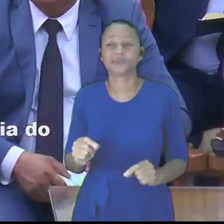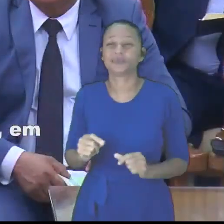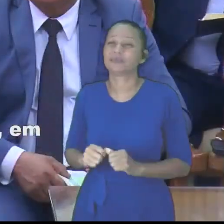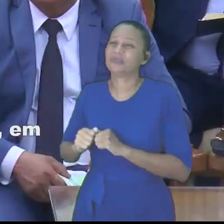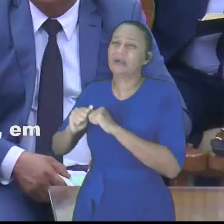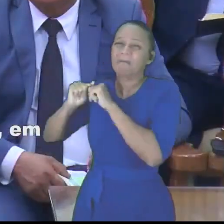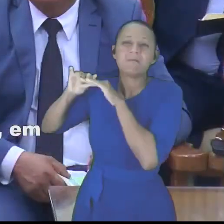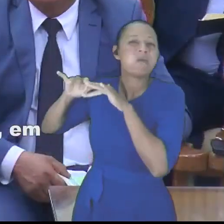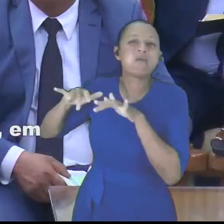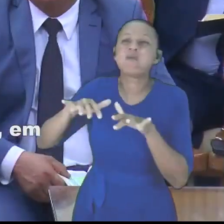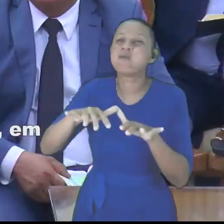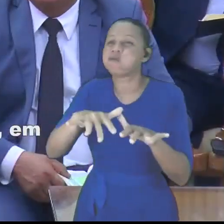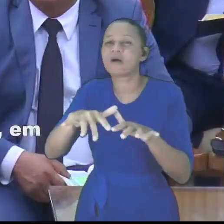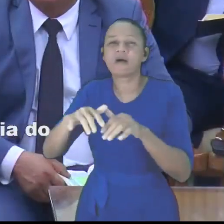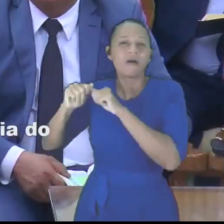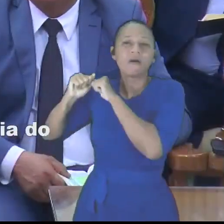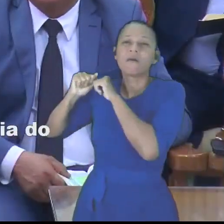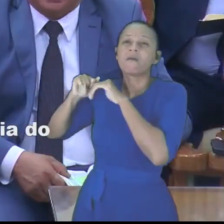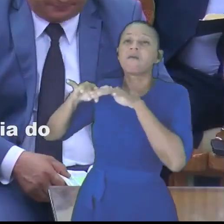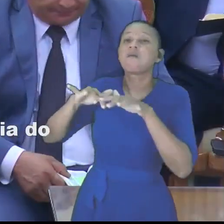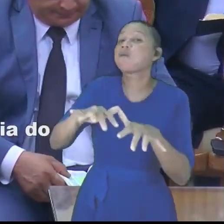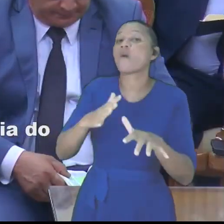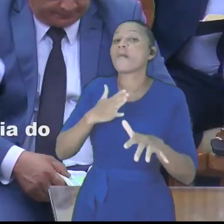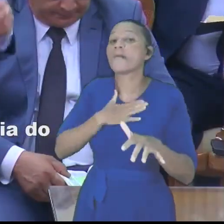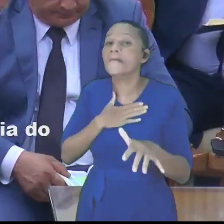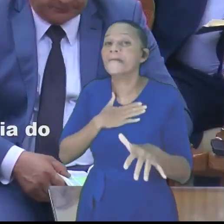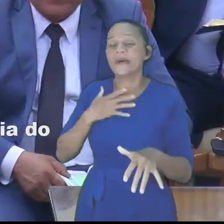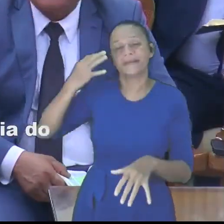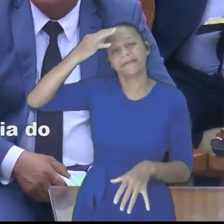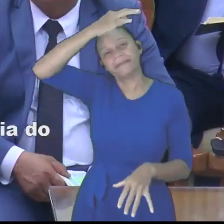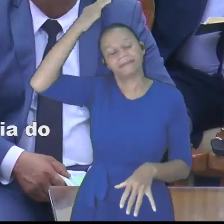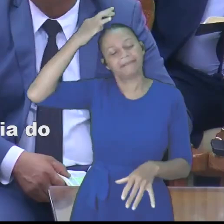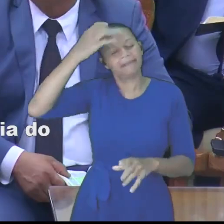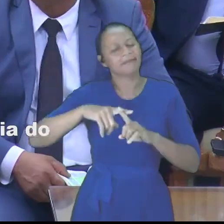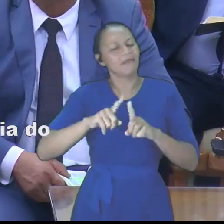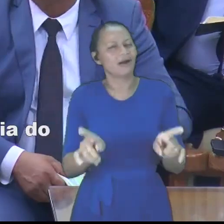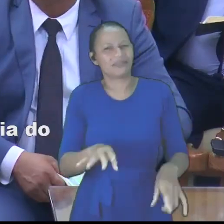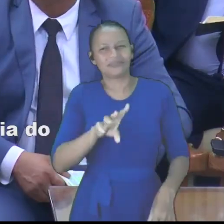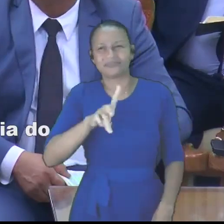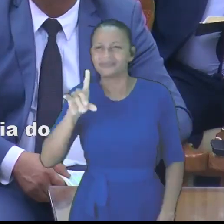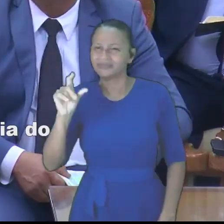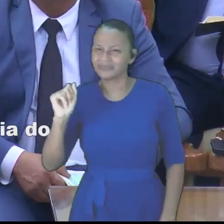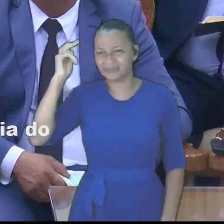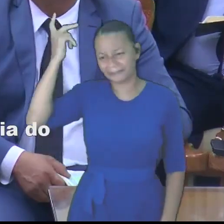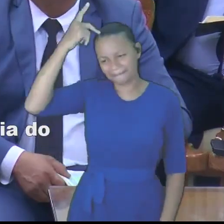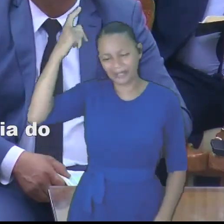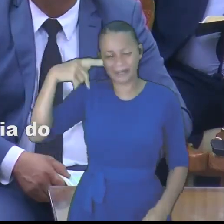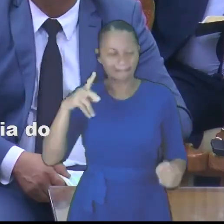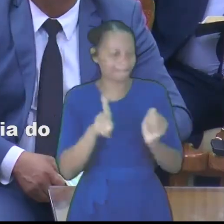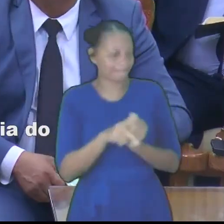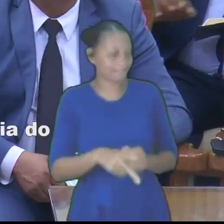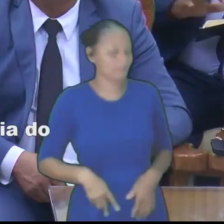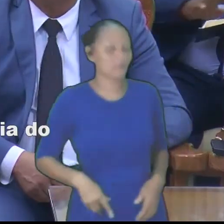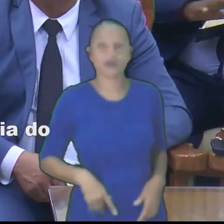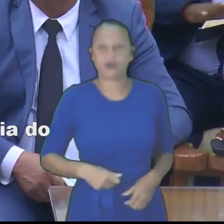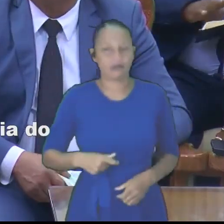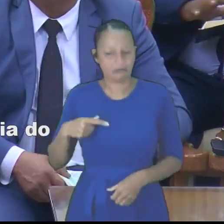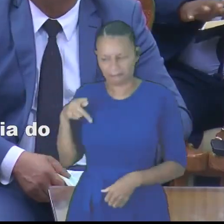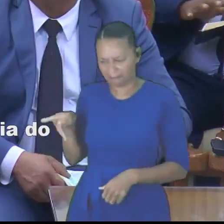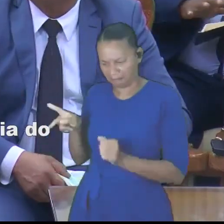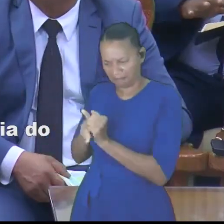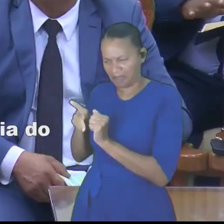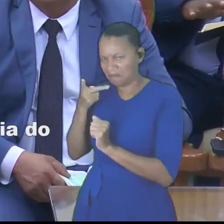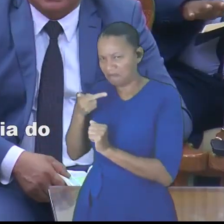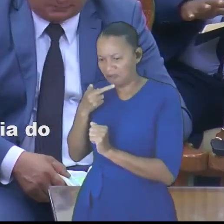quê? O meu espírito. Só que no dia de Pentecoste, Pedro não disse derramarei o meu